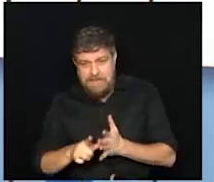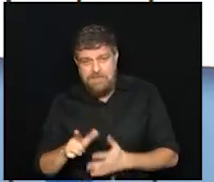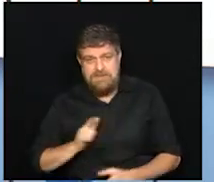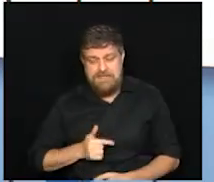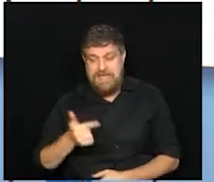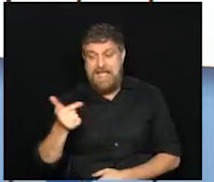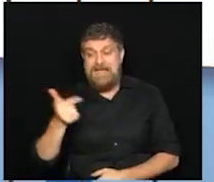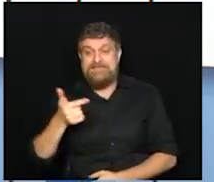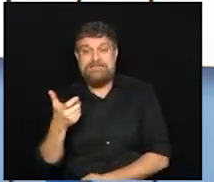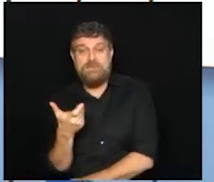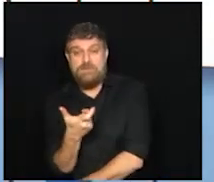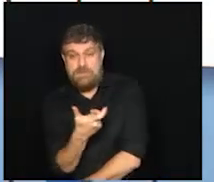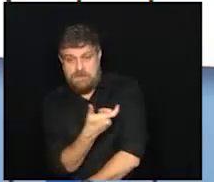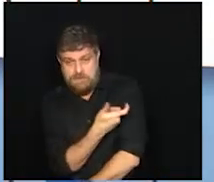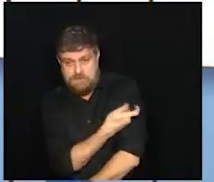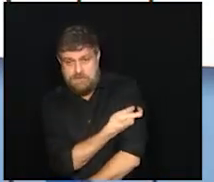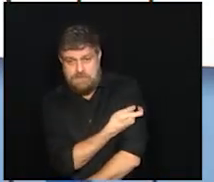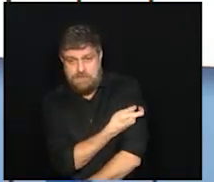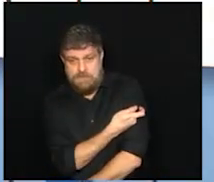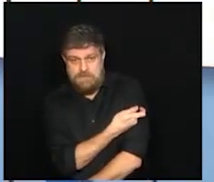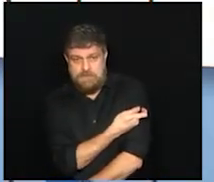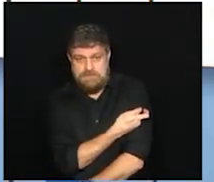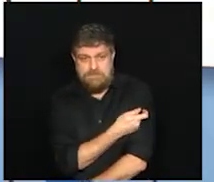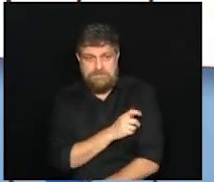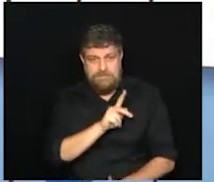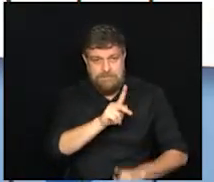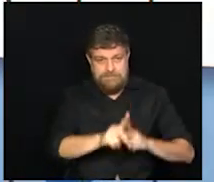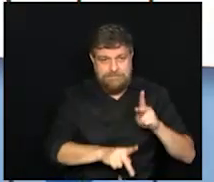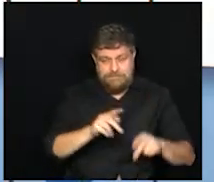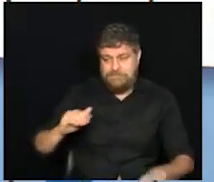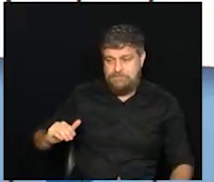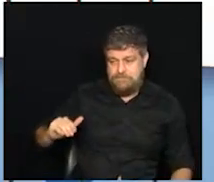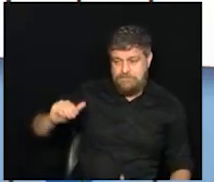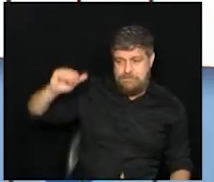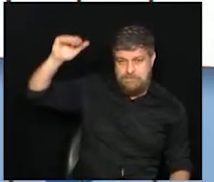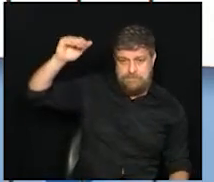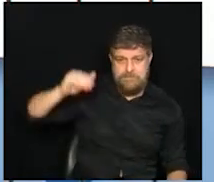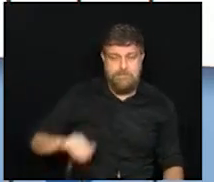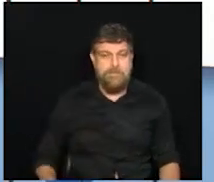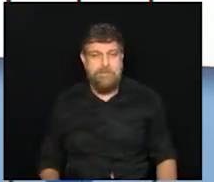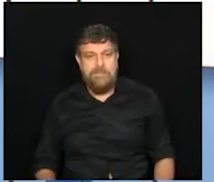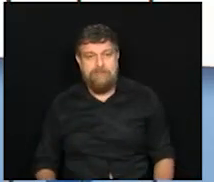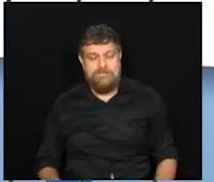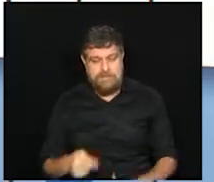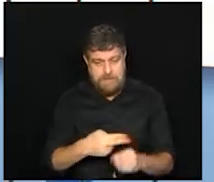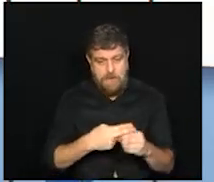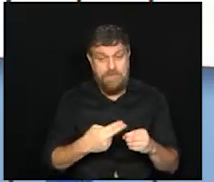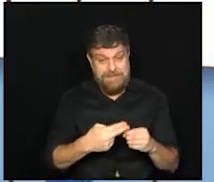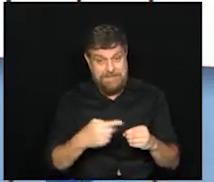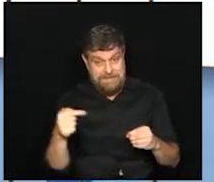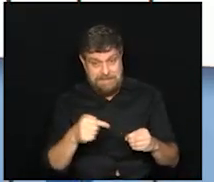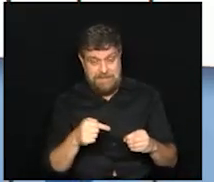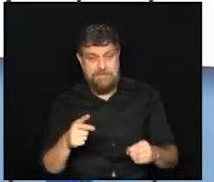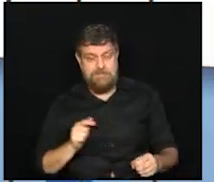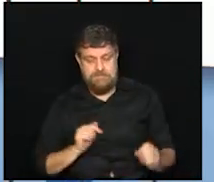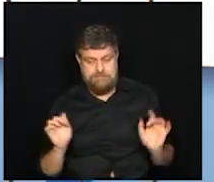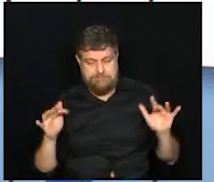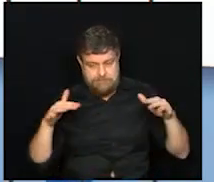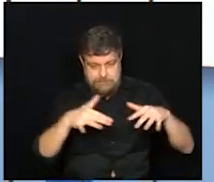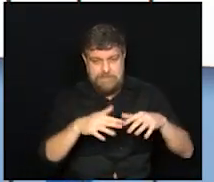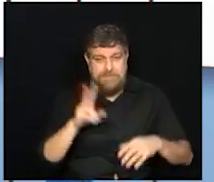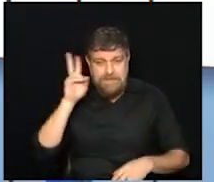da segunda dose na população adulta da universidade. Na semana passada, a gente lembra que o